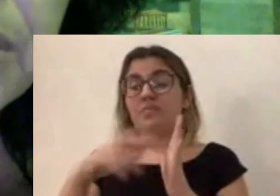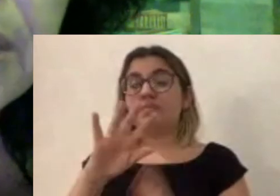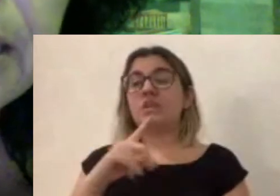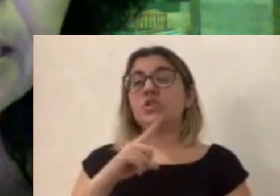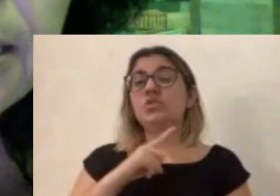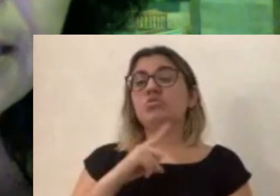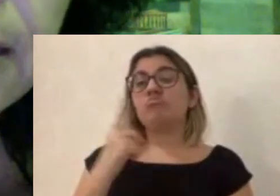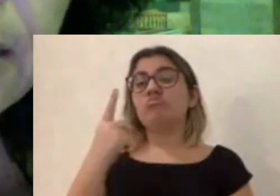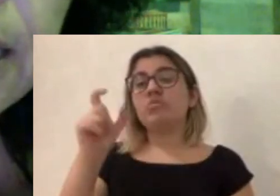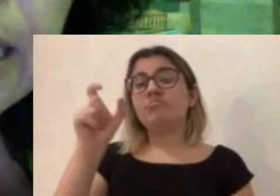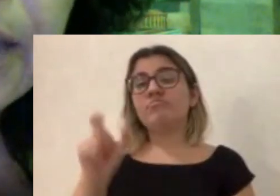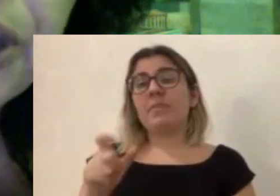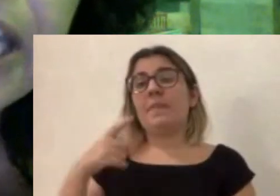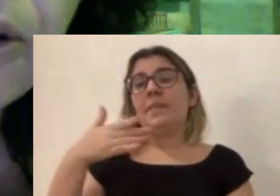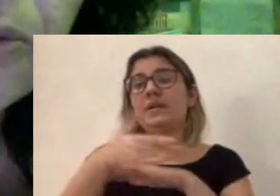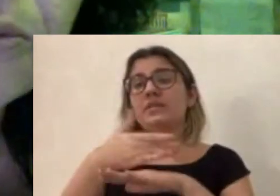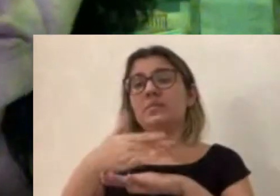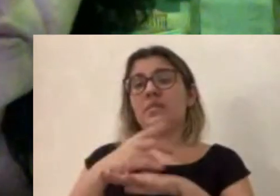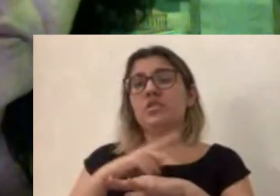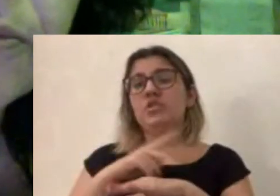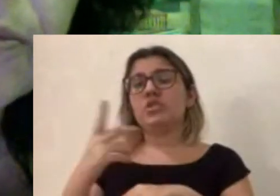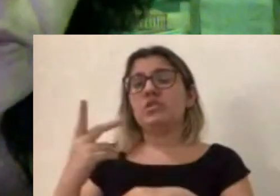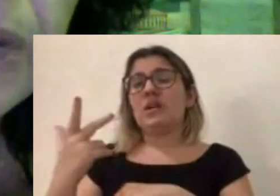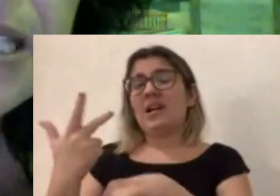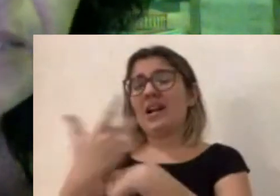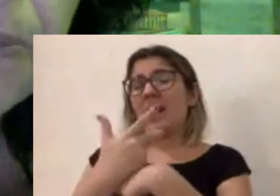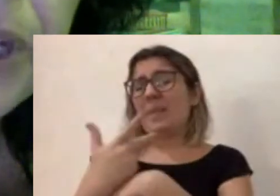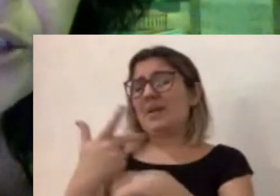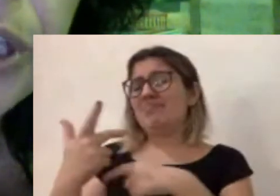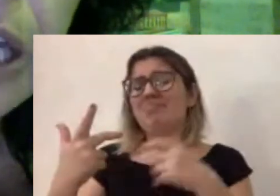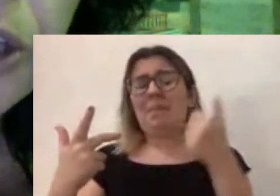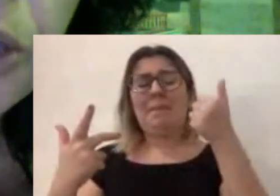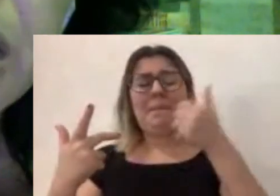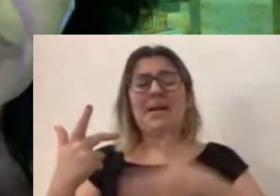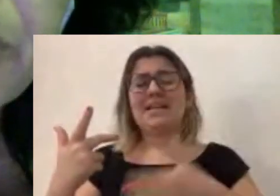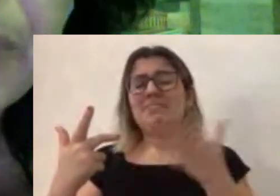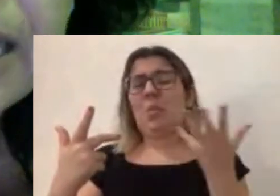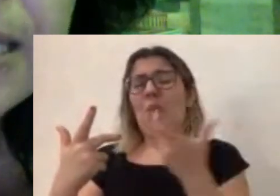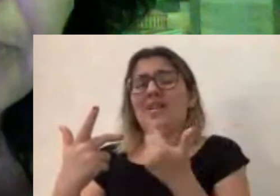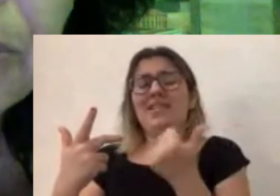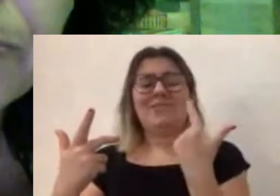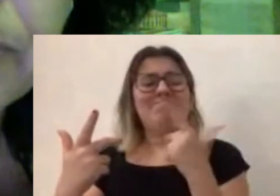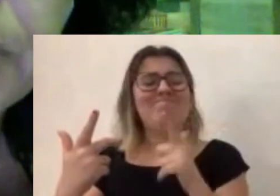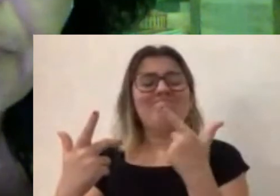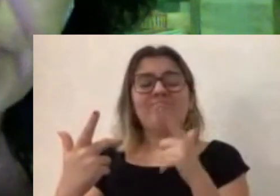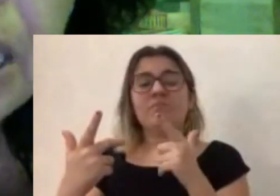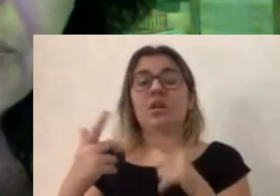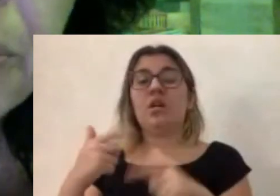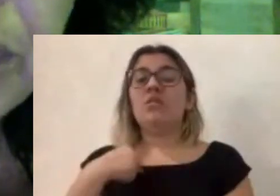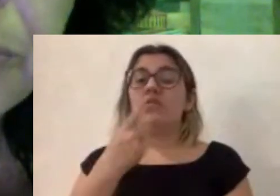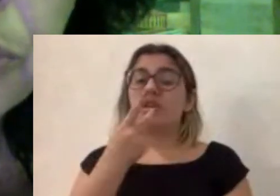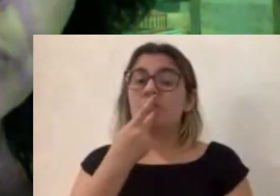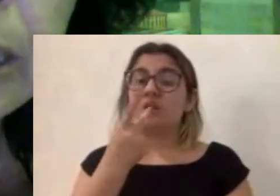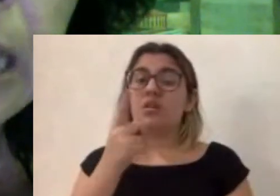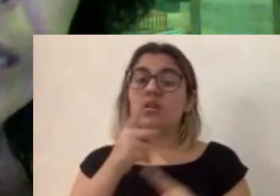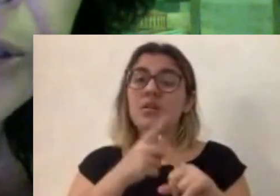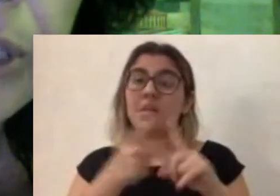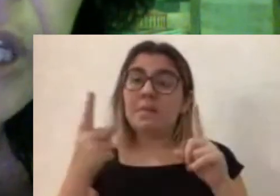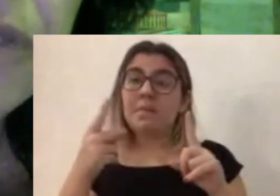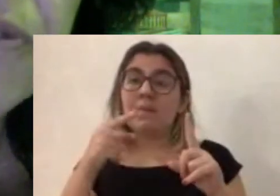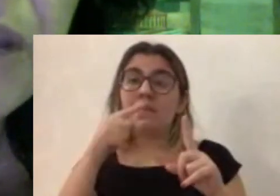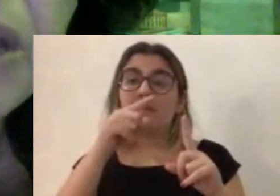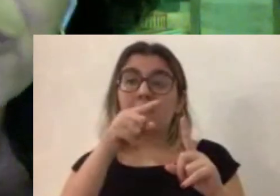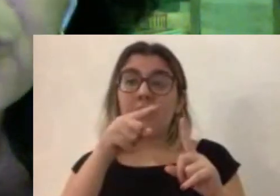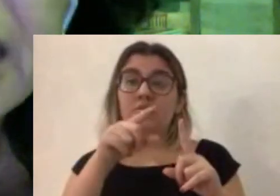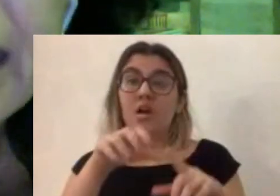de Referência da Dança, e tinha um participante que ele tinha uma câmera péssima, péssima mesmo, de qualidade.